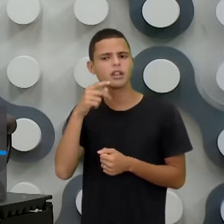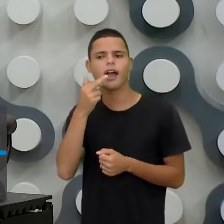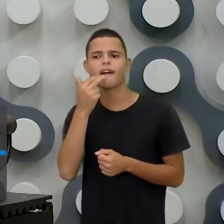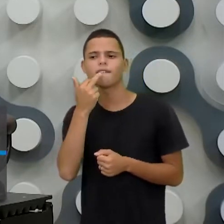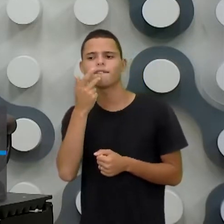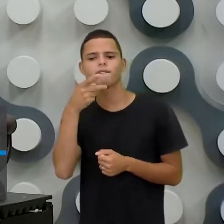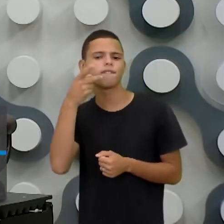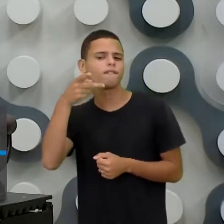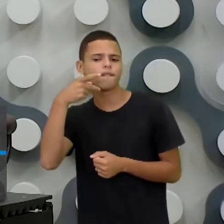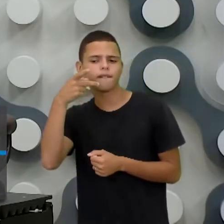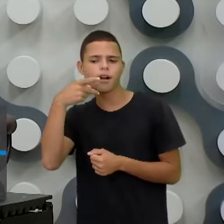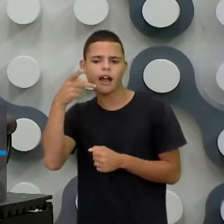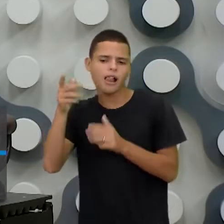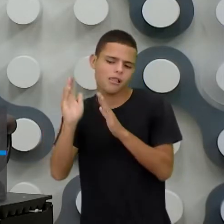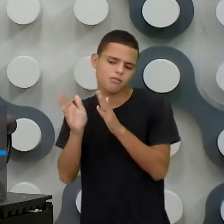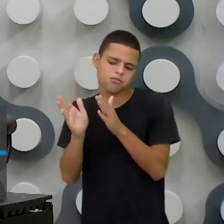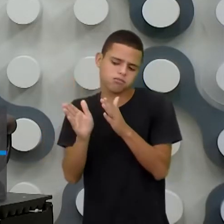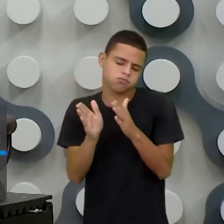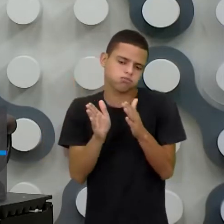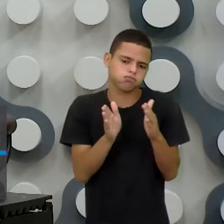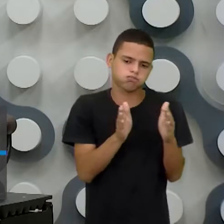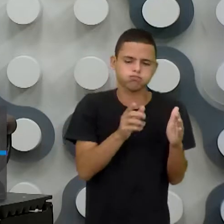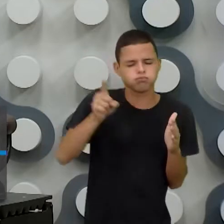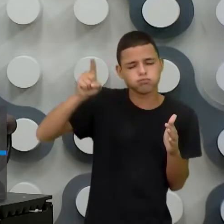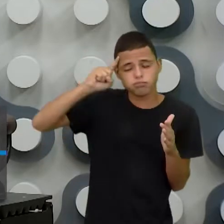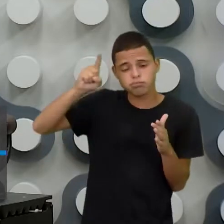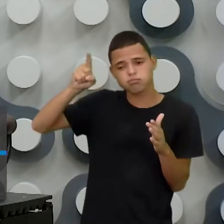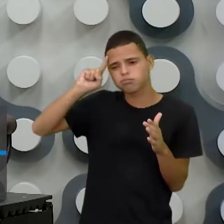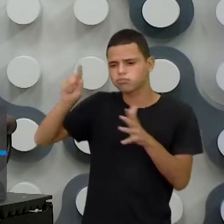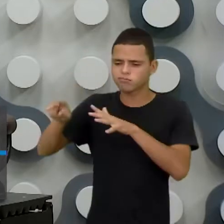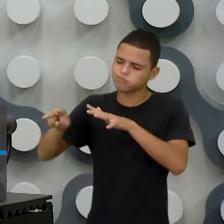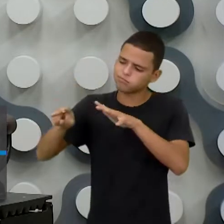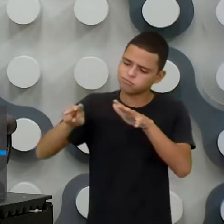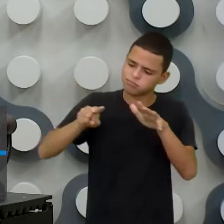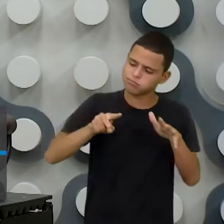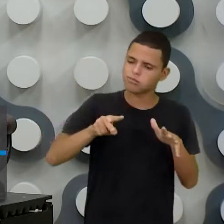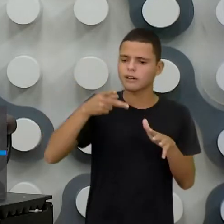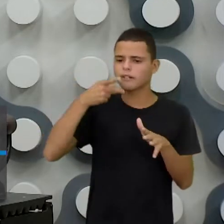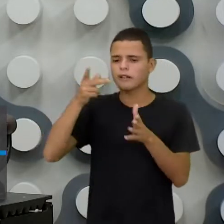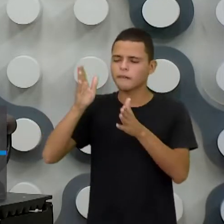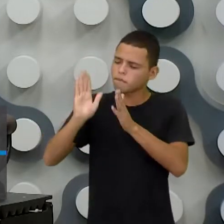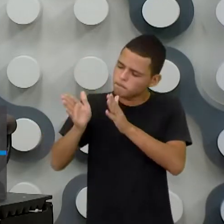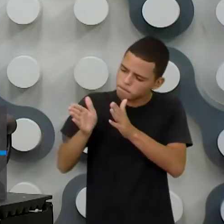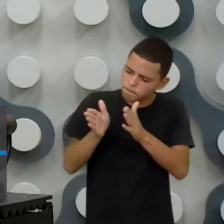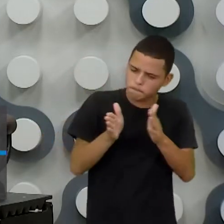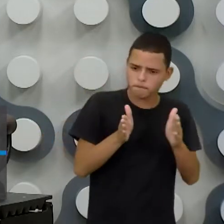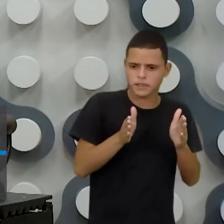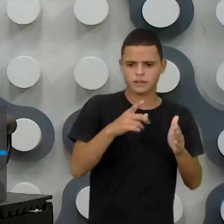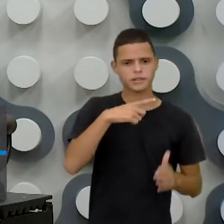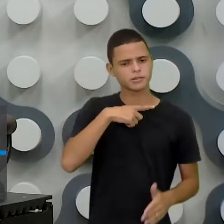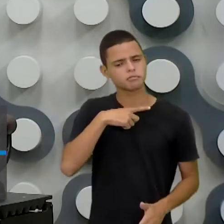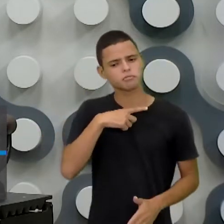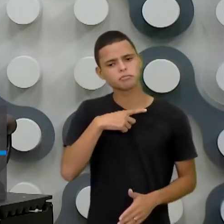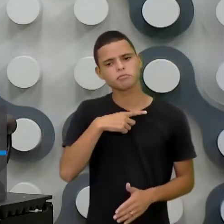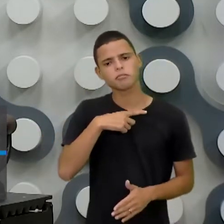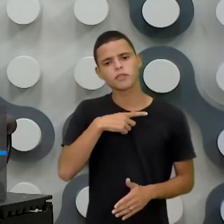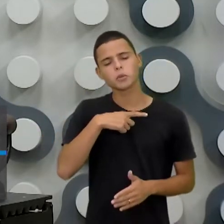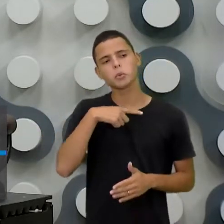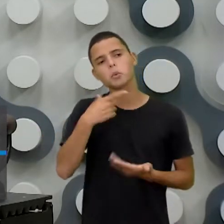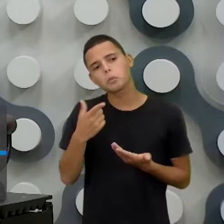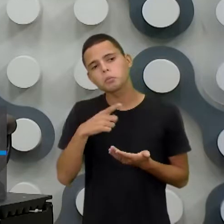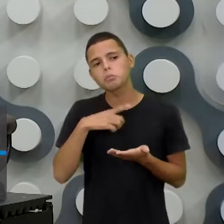Todo mundo, né, durante todo o dia, toda a semana, vai falar da mesma forma? Ou terão